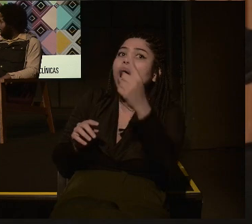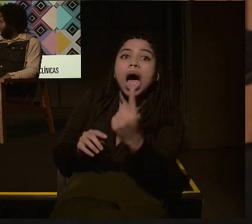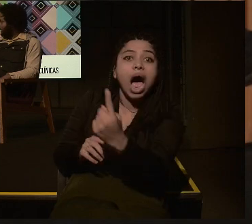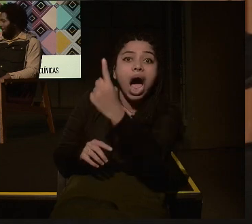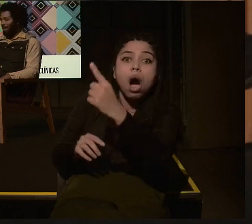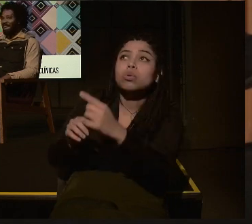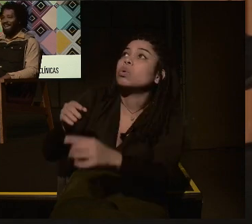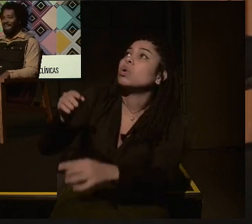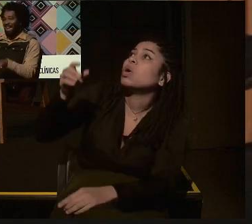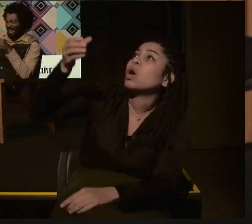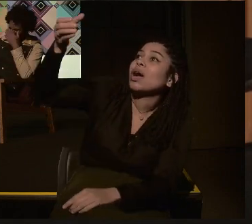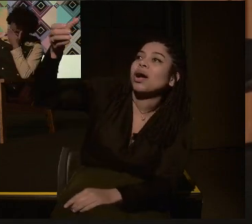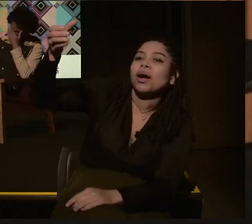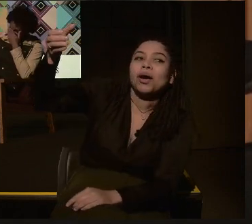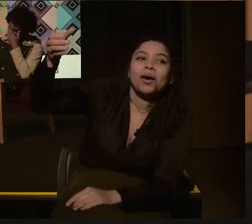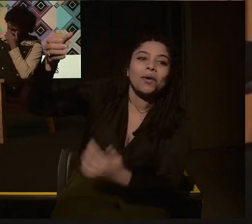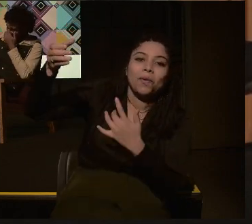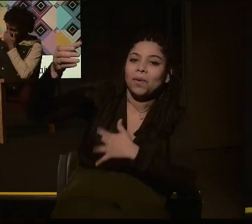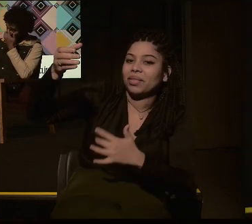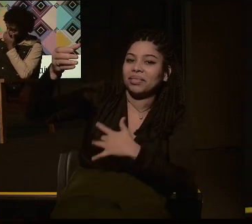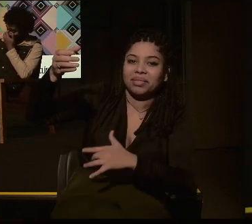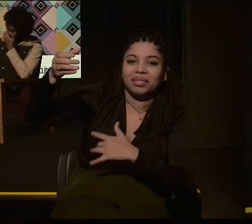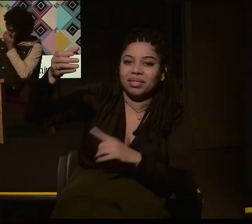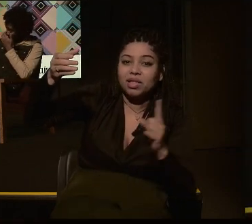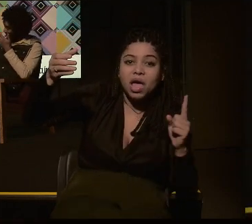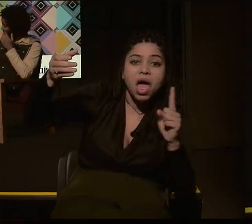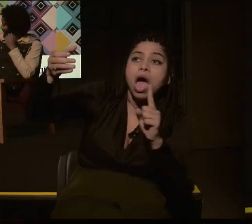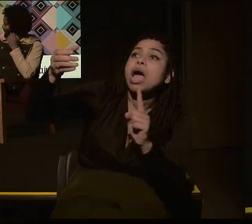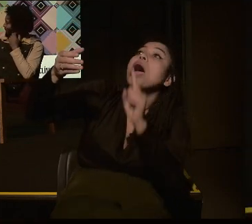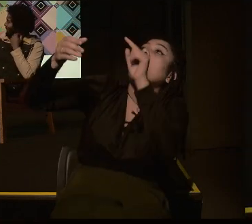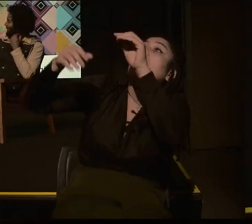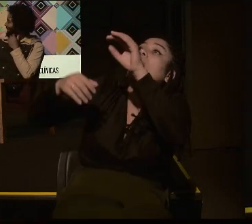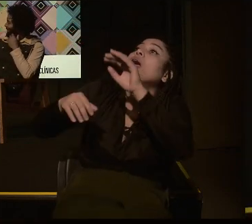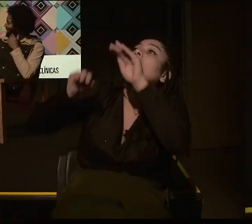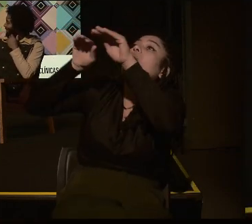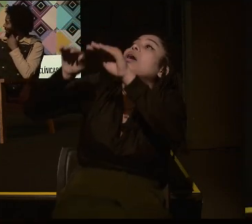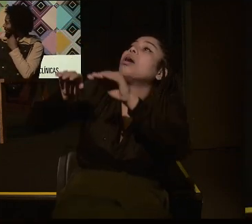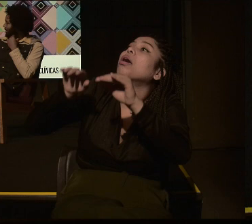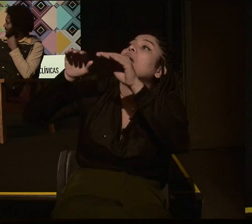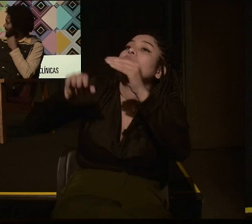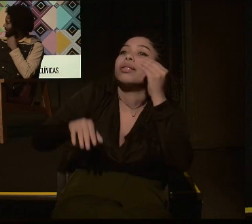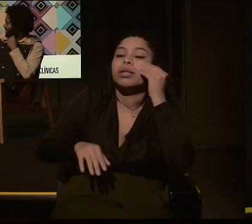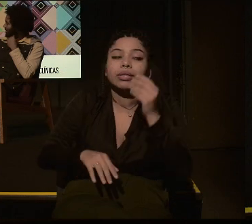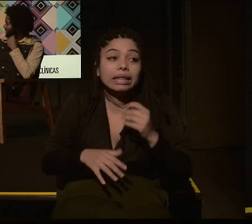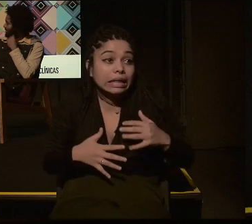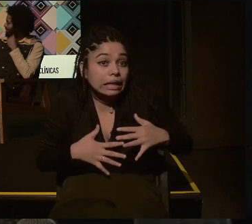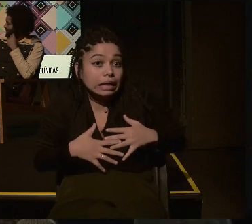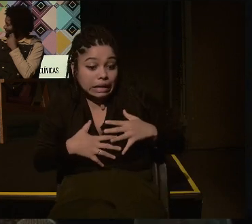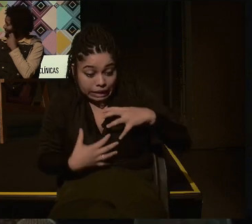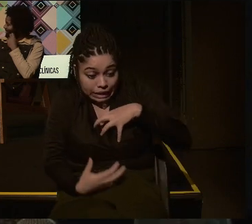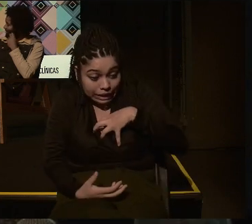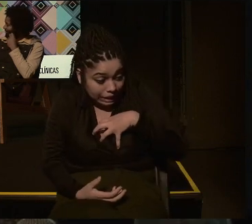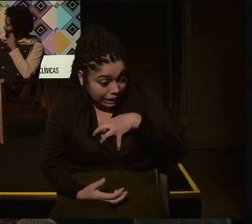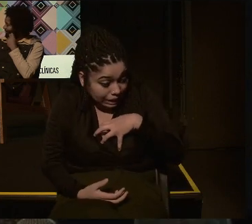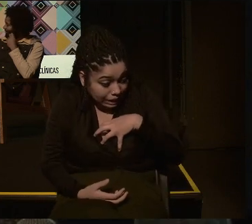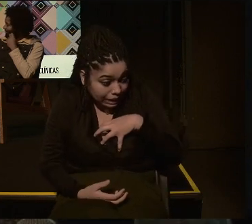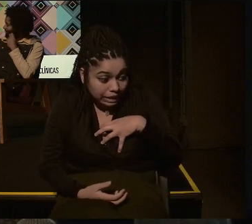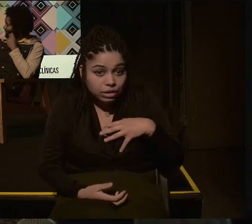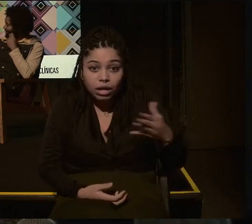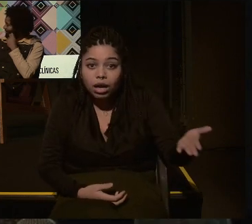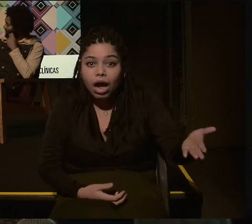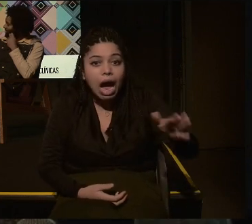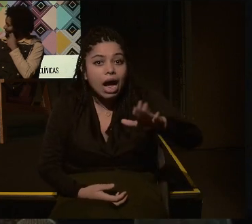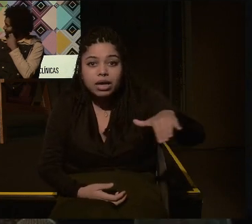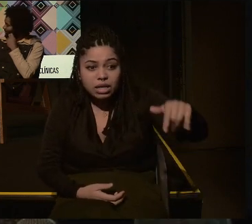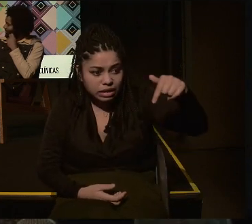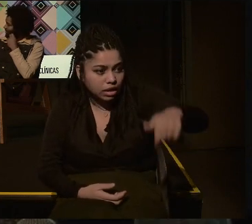cara. Tipo assim, ela ficava pendurada na parede, super alto. Eu falei, meu Deus. Uma criança que não vive,